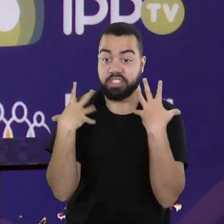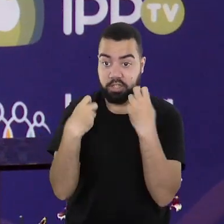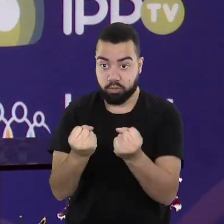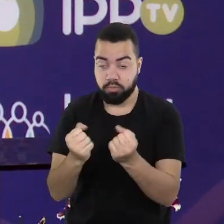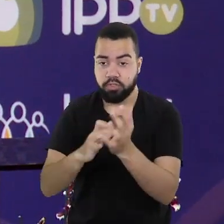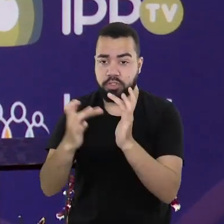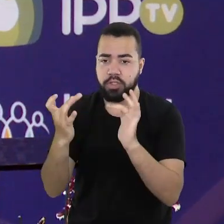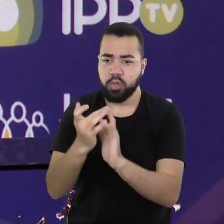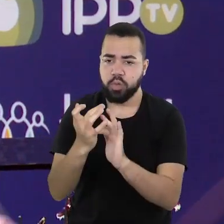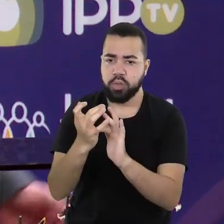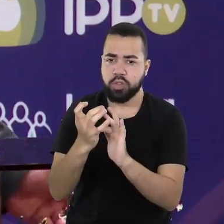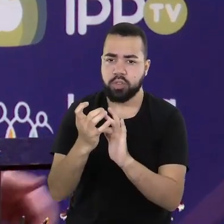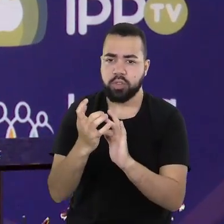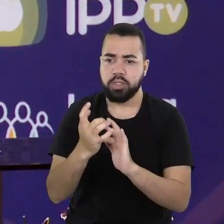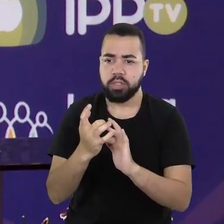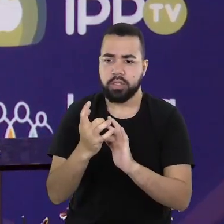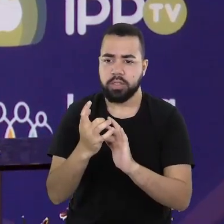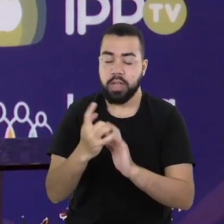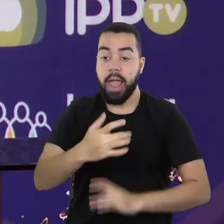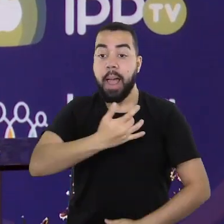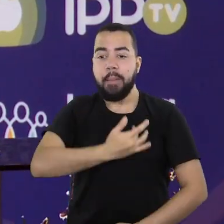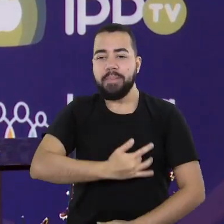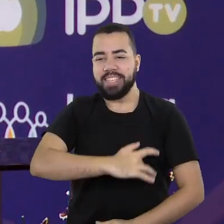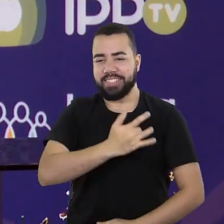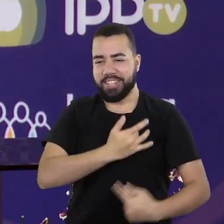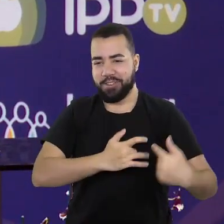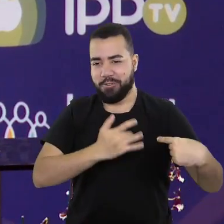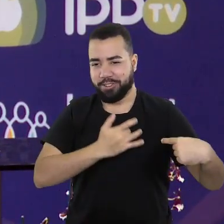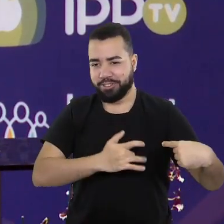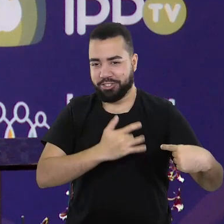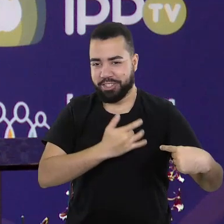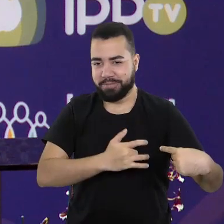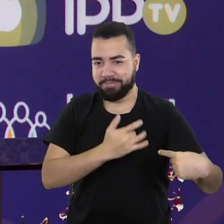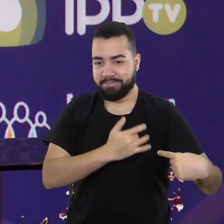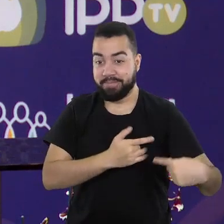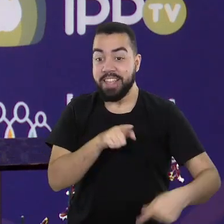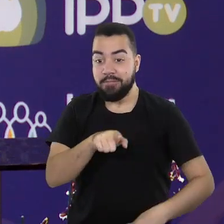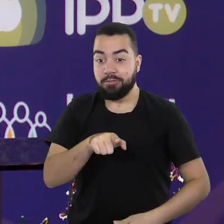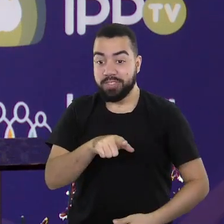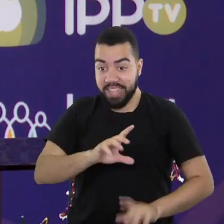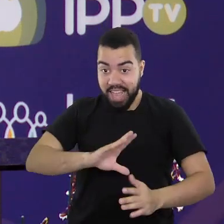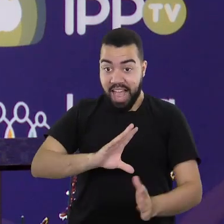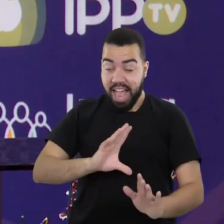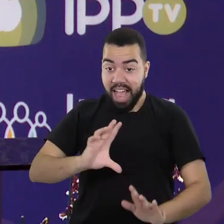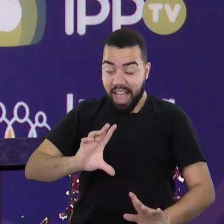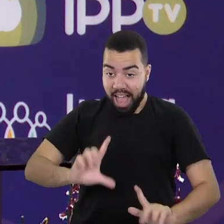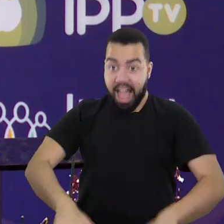você é tomado pela compaixão e pratica a compaixão.